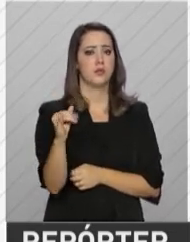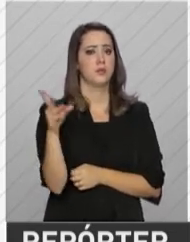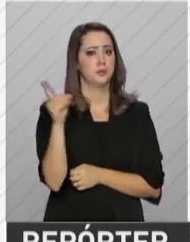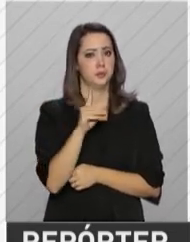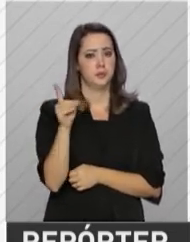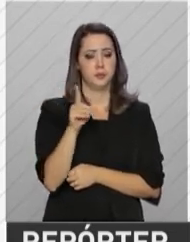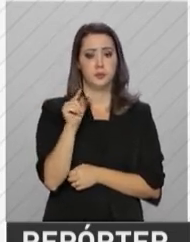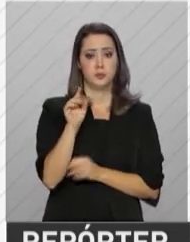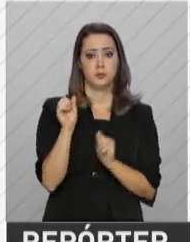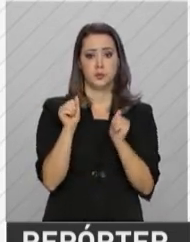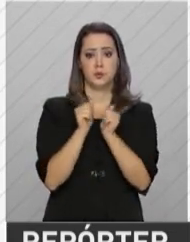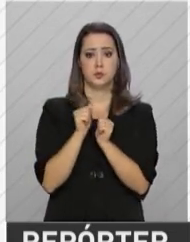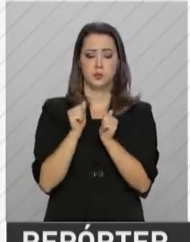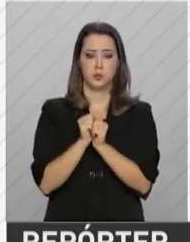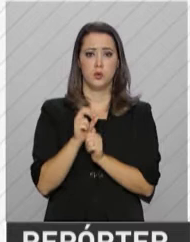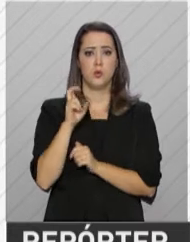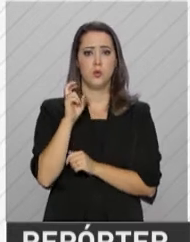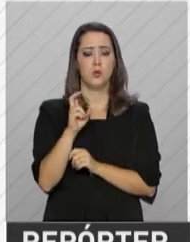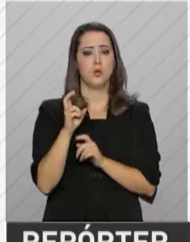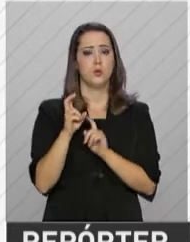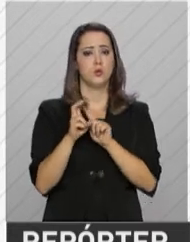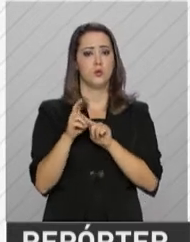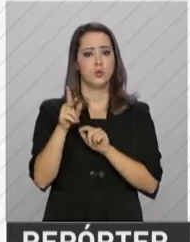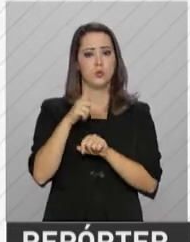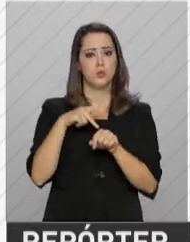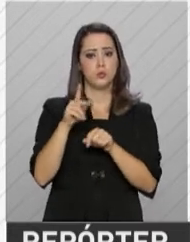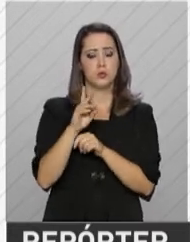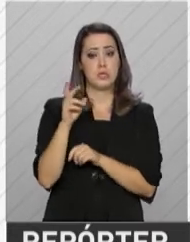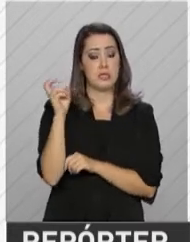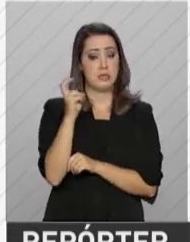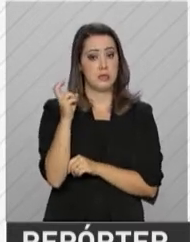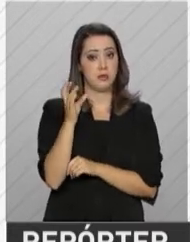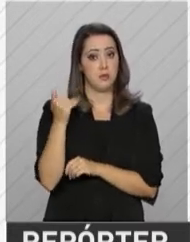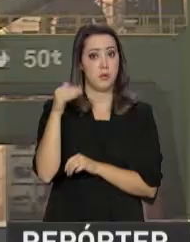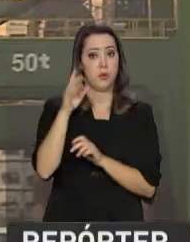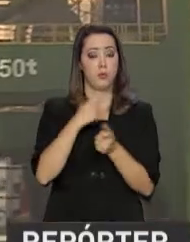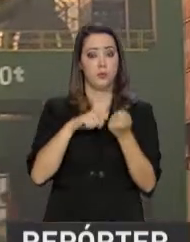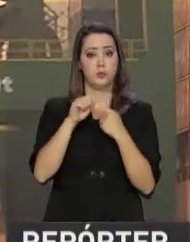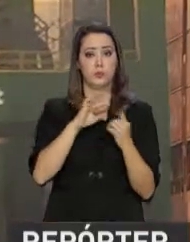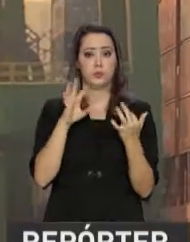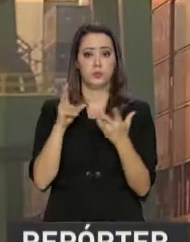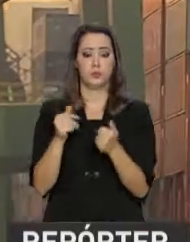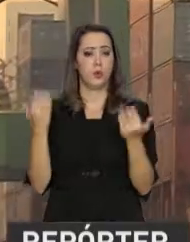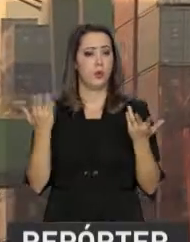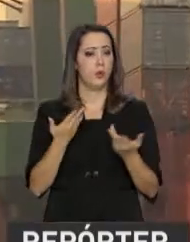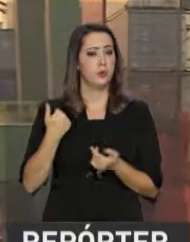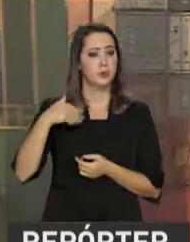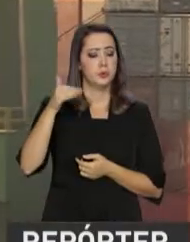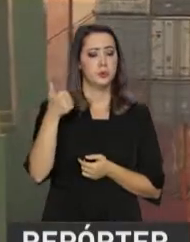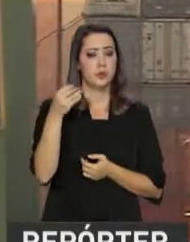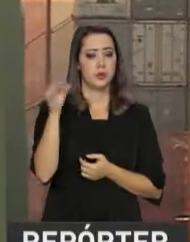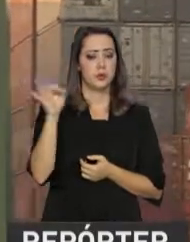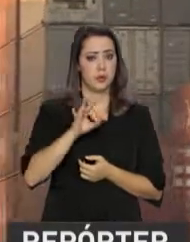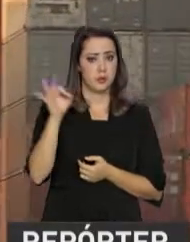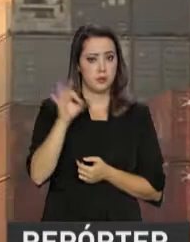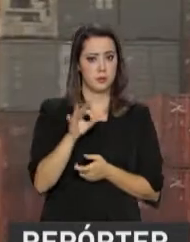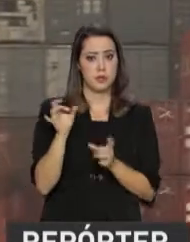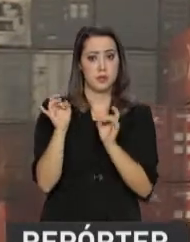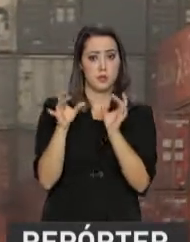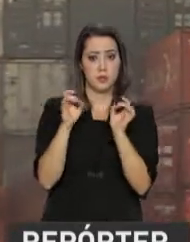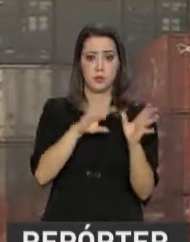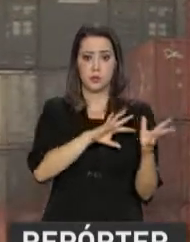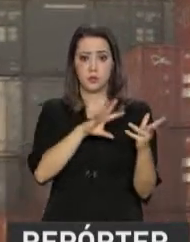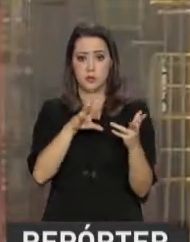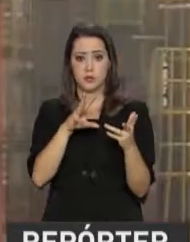dólares. Juntos, os países do bloco representam a 5ª economia do mundo. Hoje, mais de 10% das